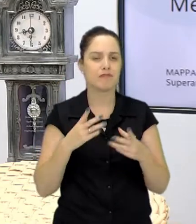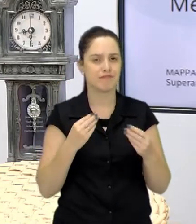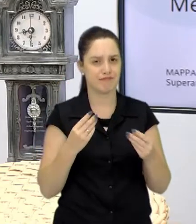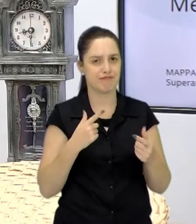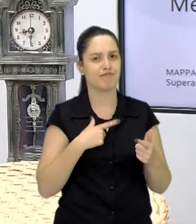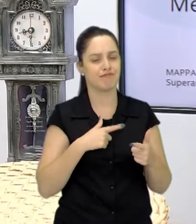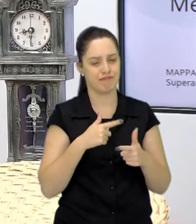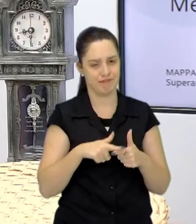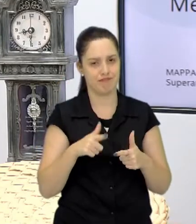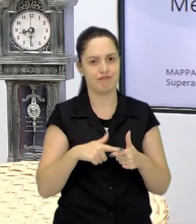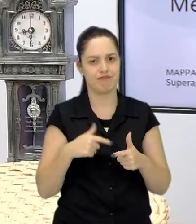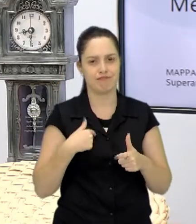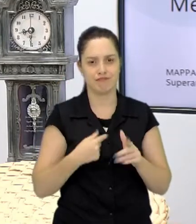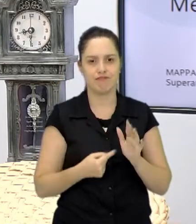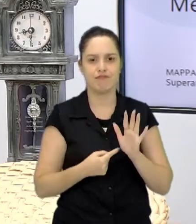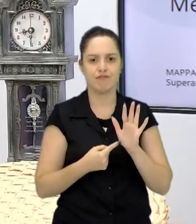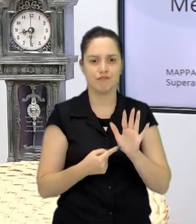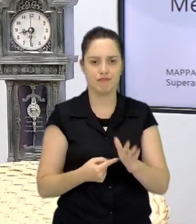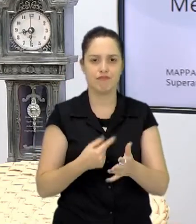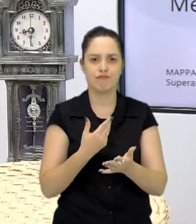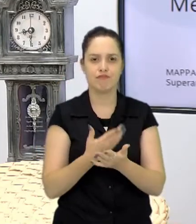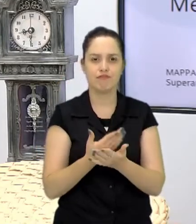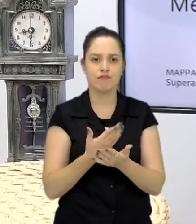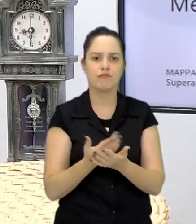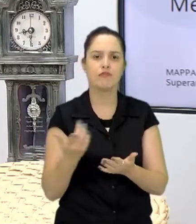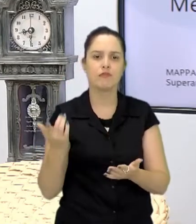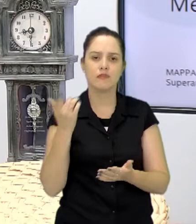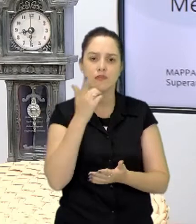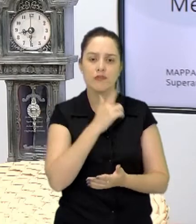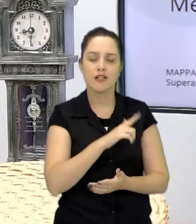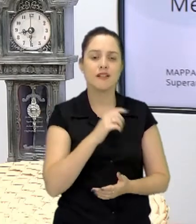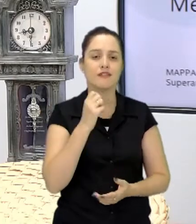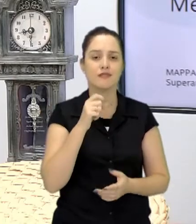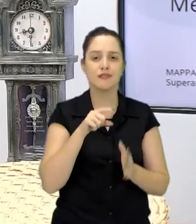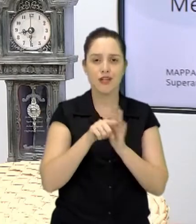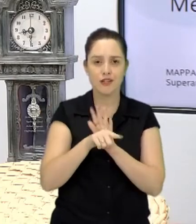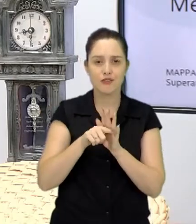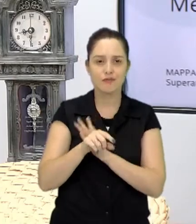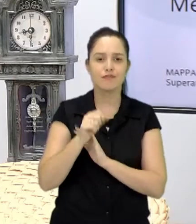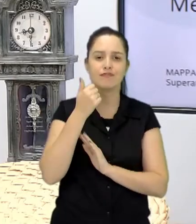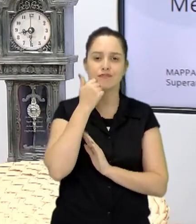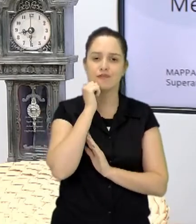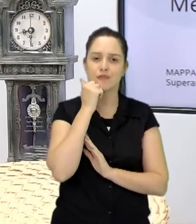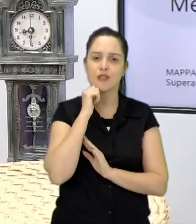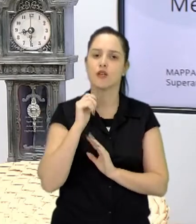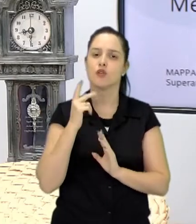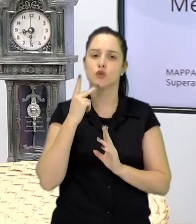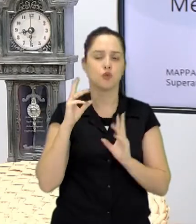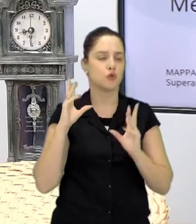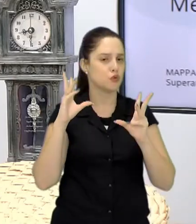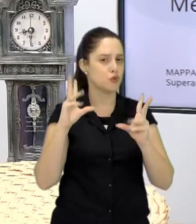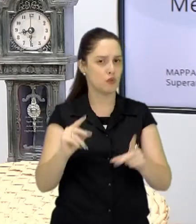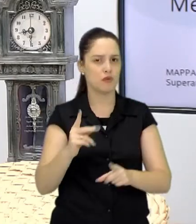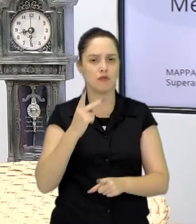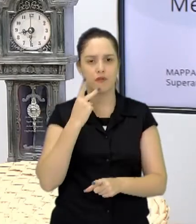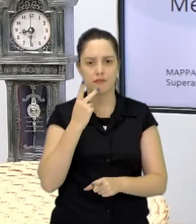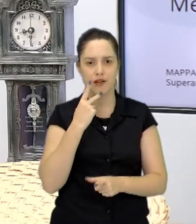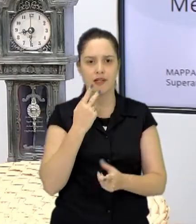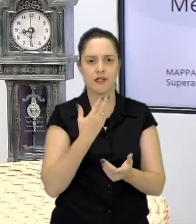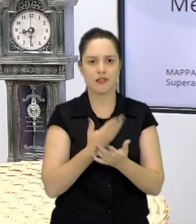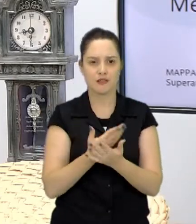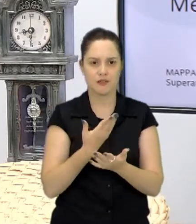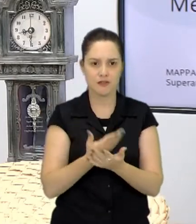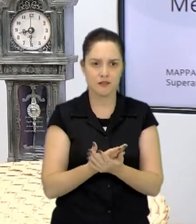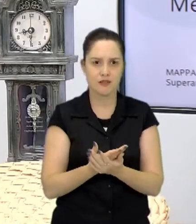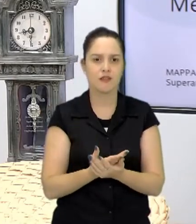o nosso eixo estruturante é de investigação científica. E aí, com base em tudo que foi falado em todas as aulas, né, que nós falamos